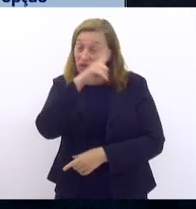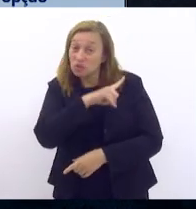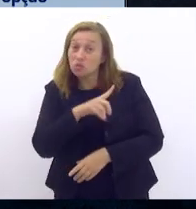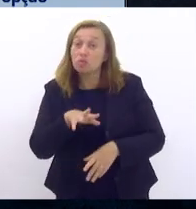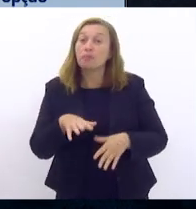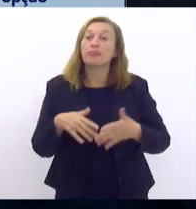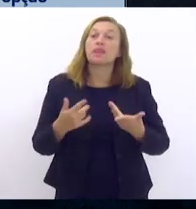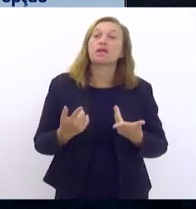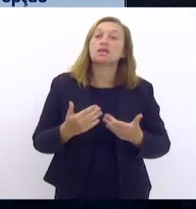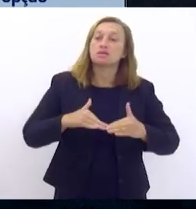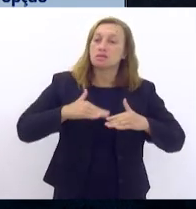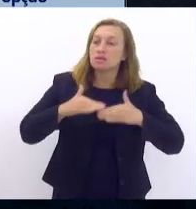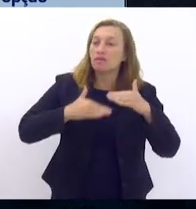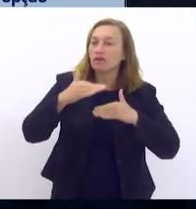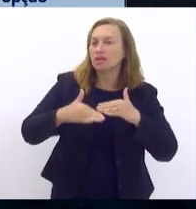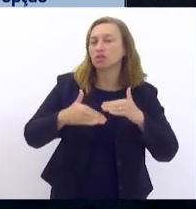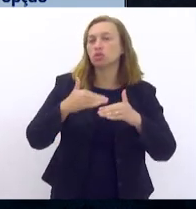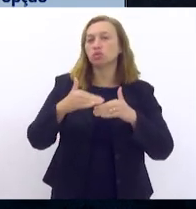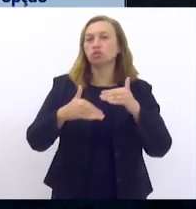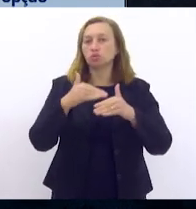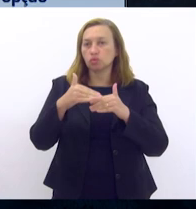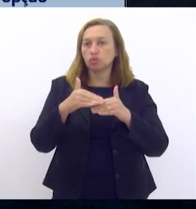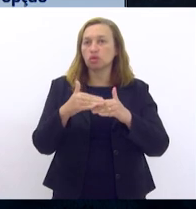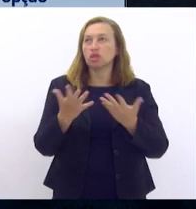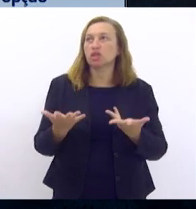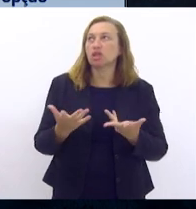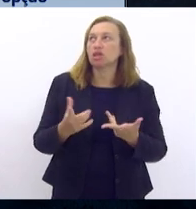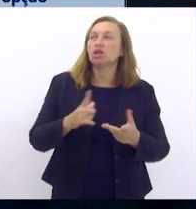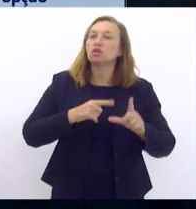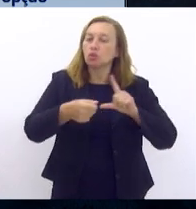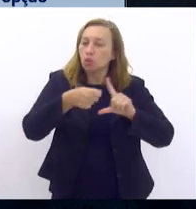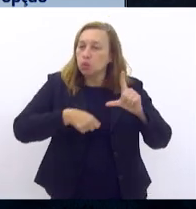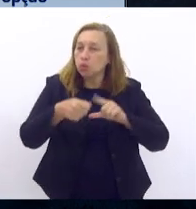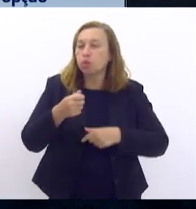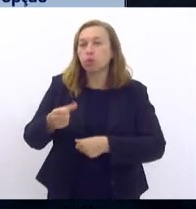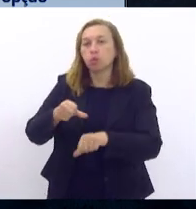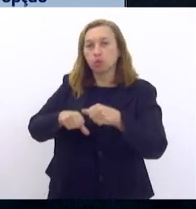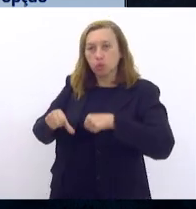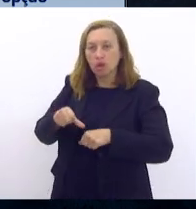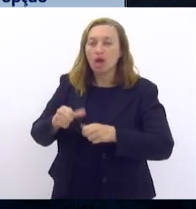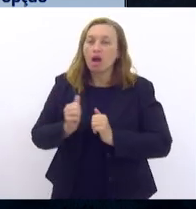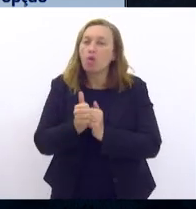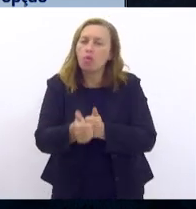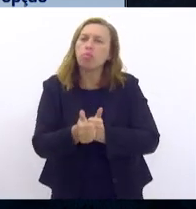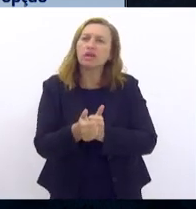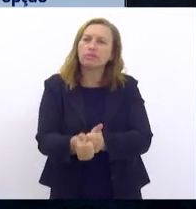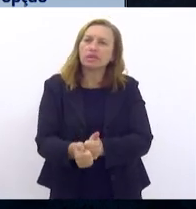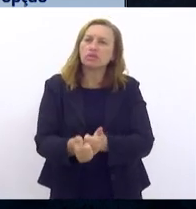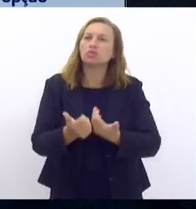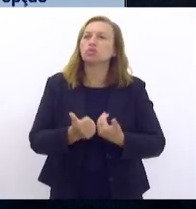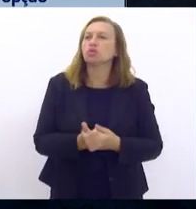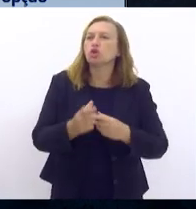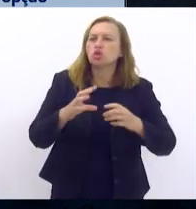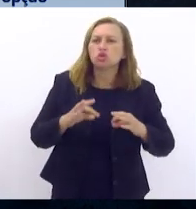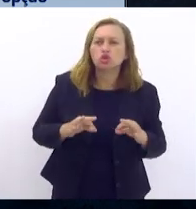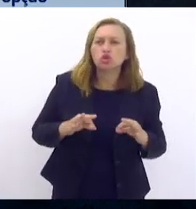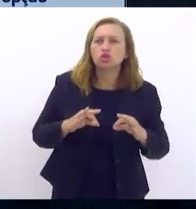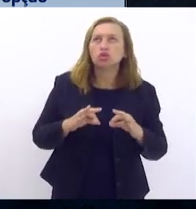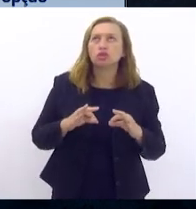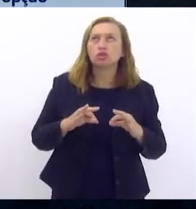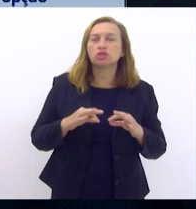esses avanços legais que vão trazer logística reversa acompanhamento né de todo